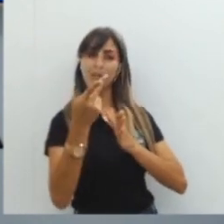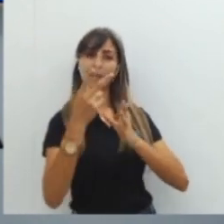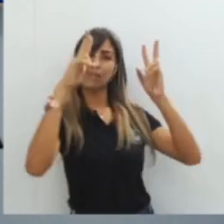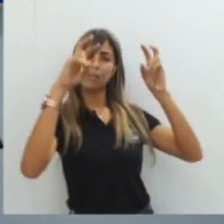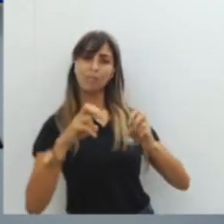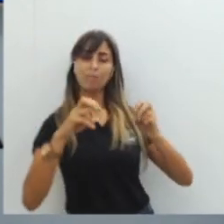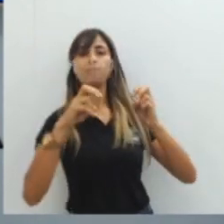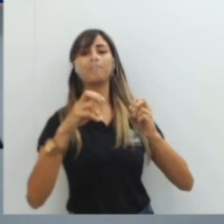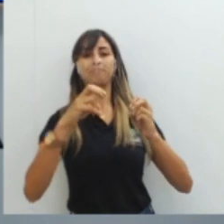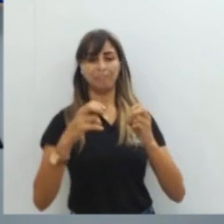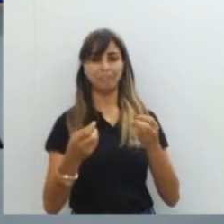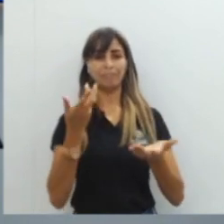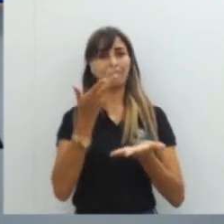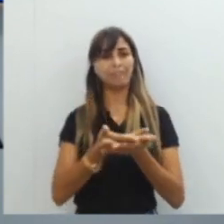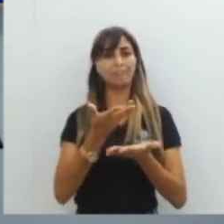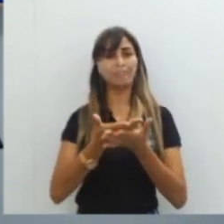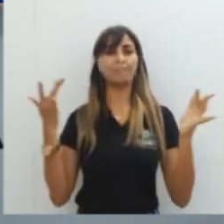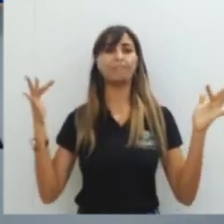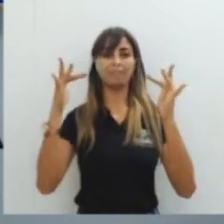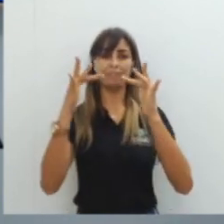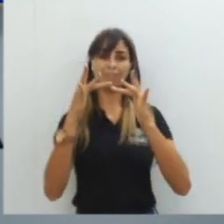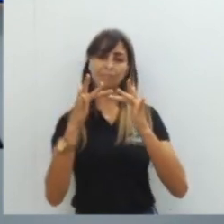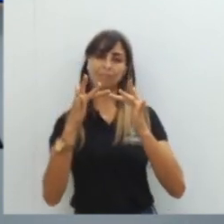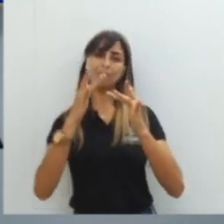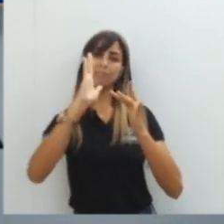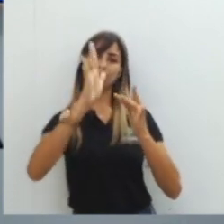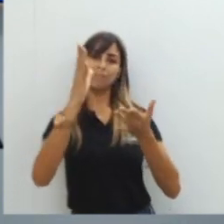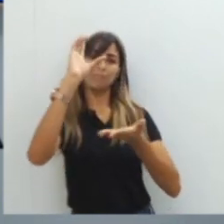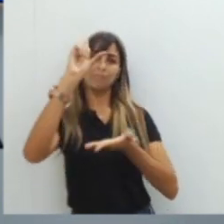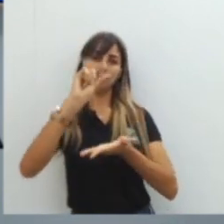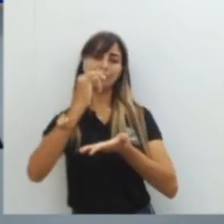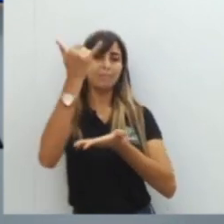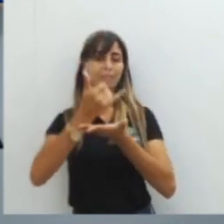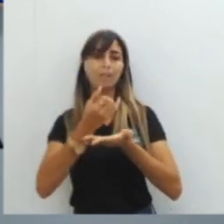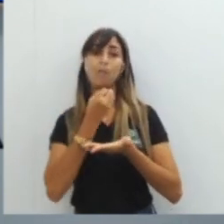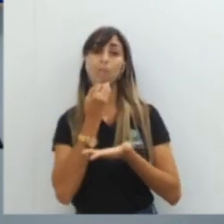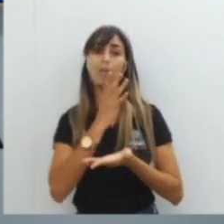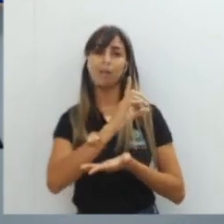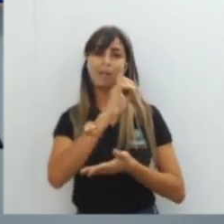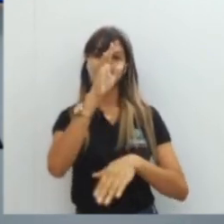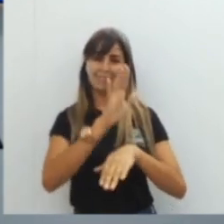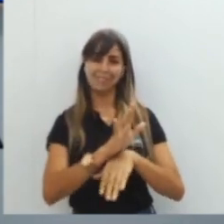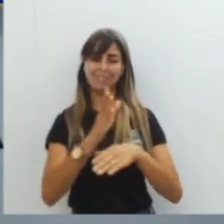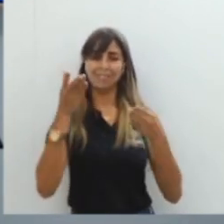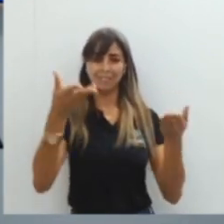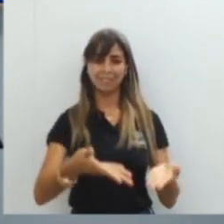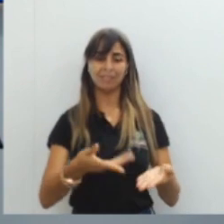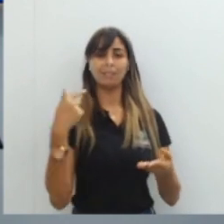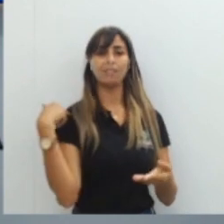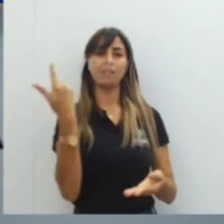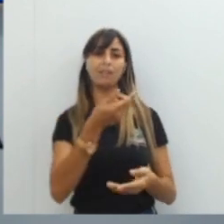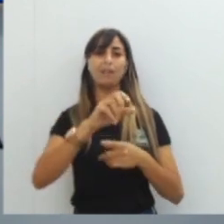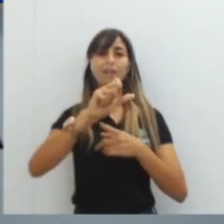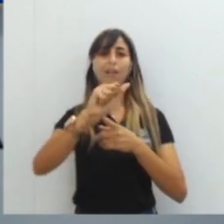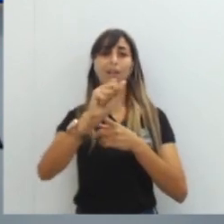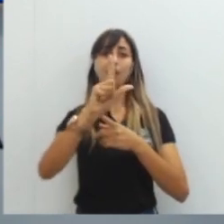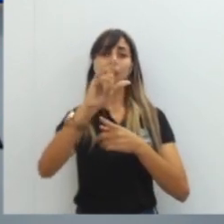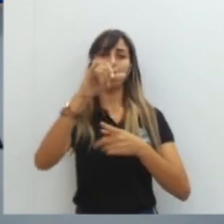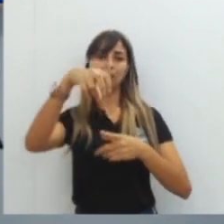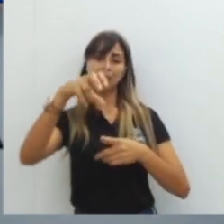tá? Então, quem tiver conectado aí, ó, já dá boa tarde aí para nossa aula. Eu já tô vendo aqui a Alicia,